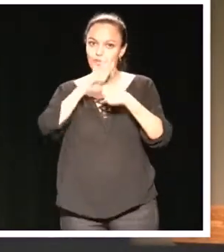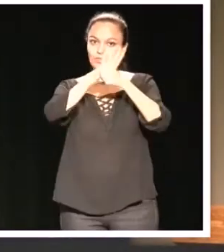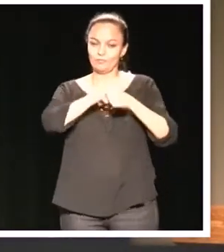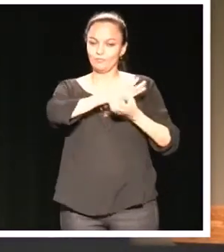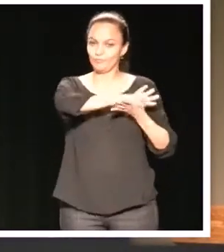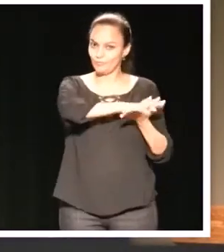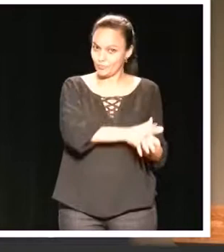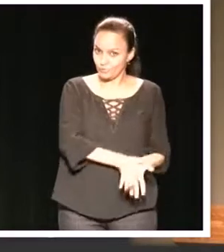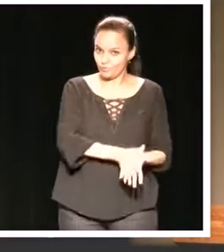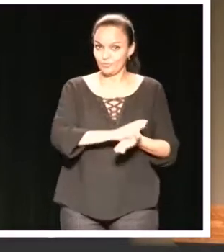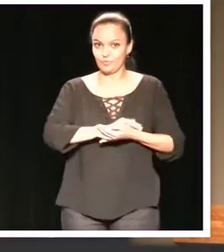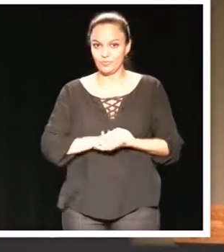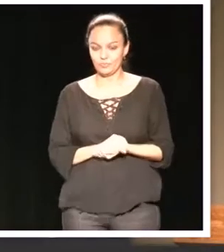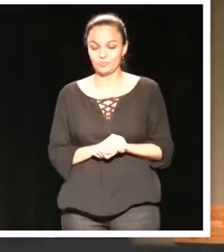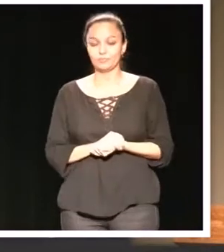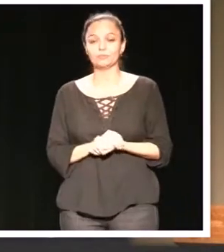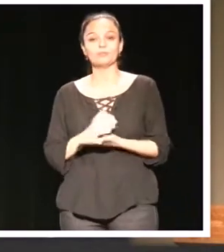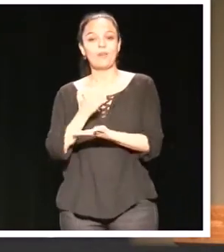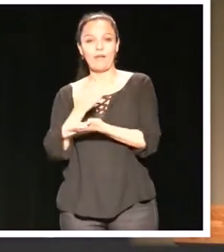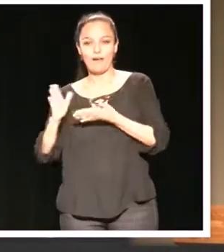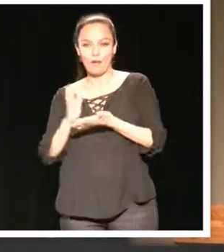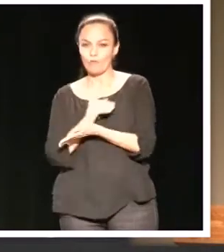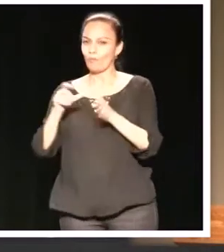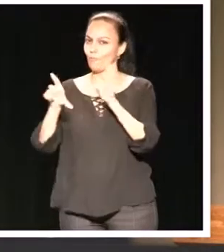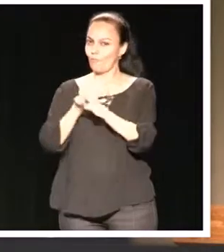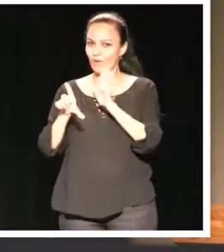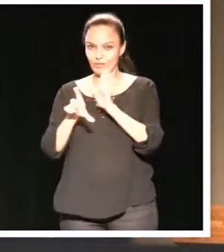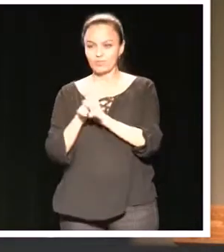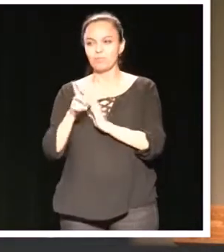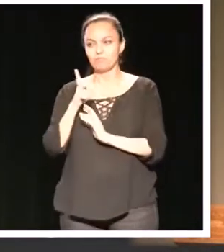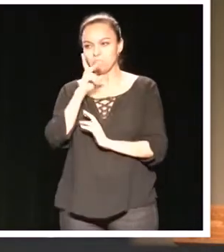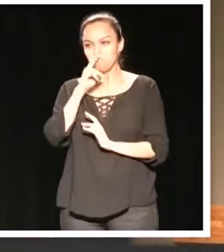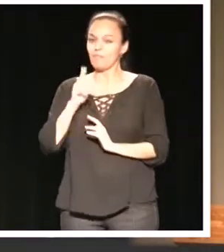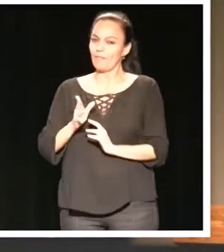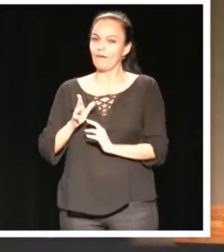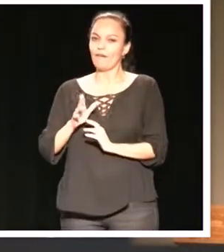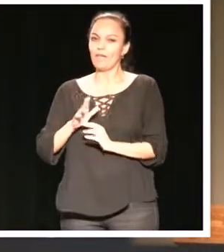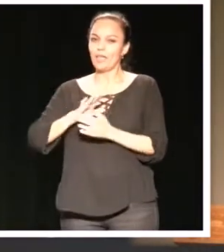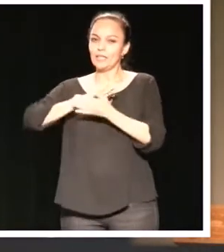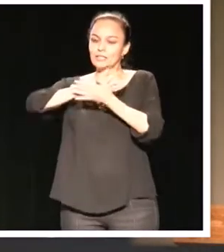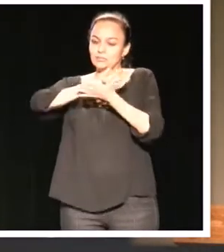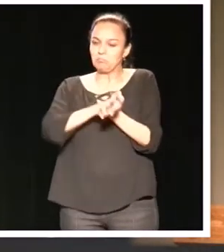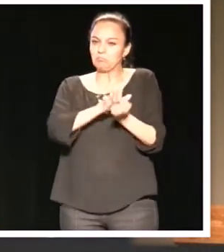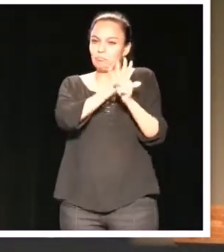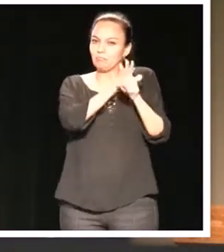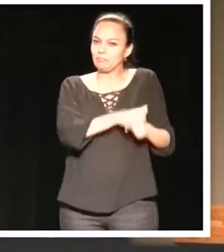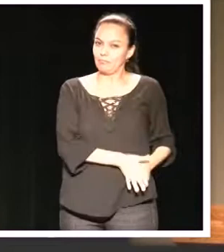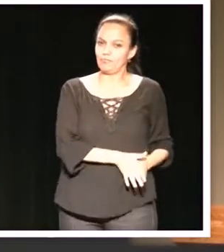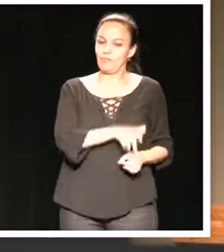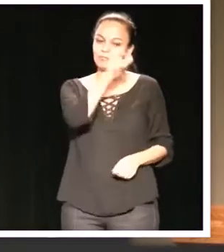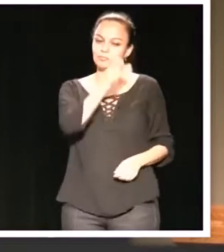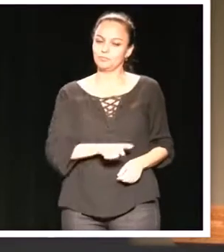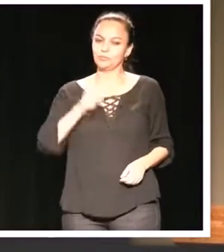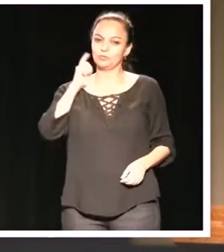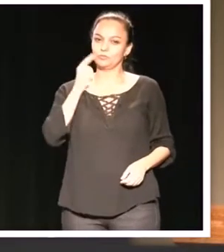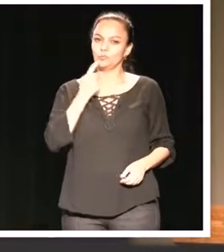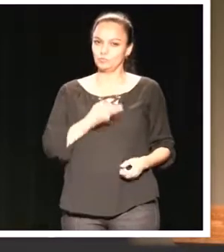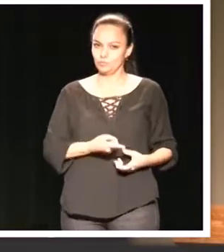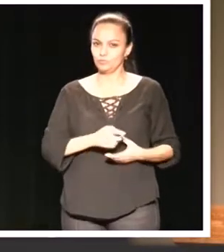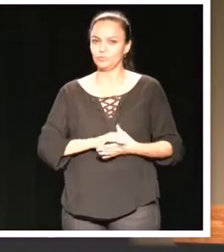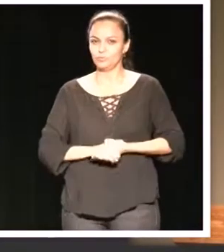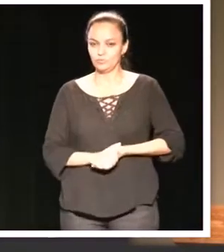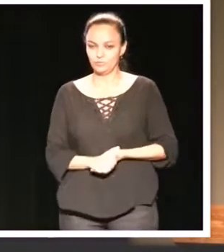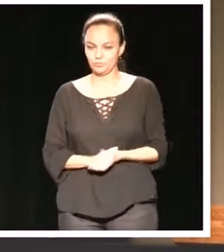formatos que discriminam, tem leis de discriminação das pessoas surdas, obviamente,